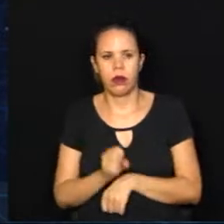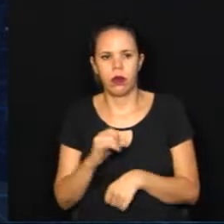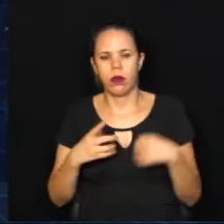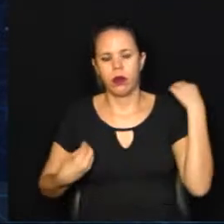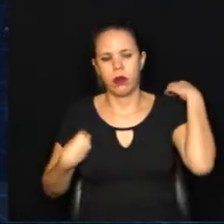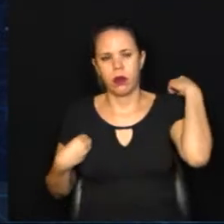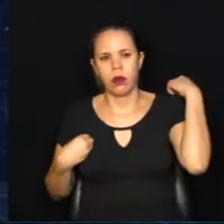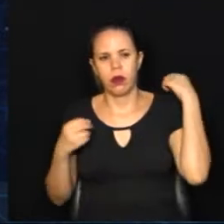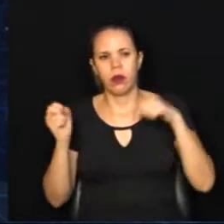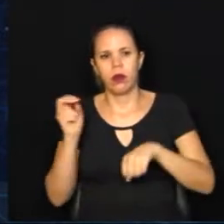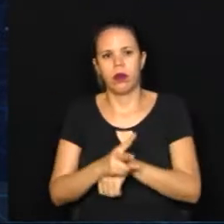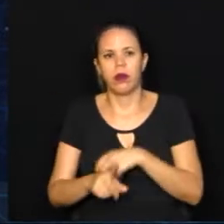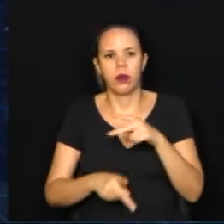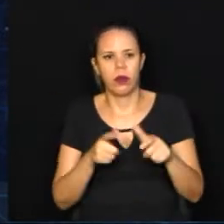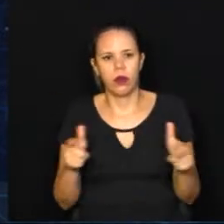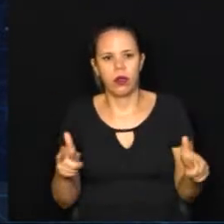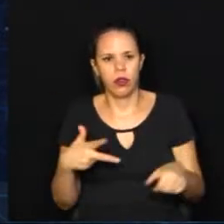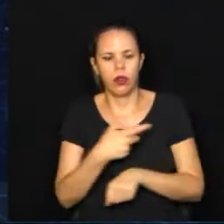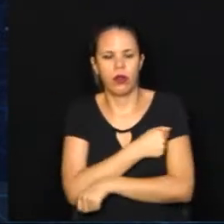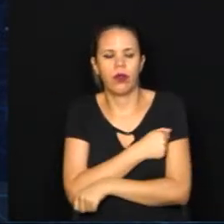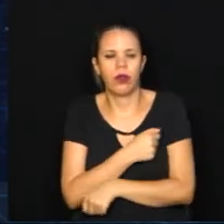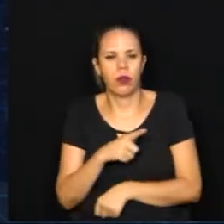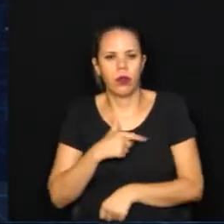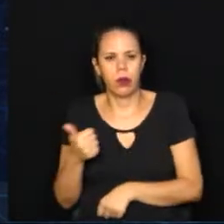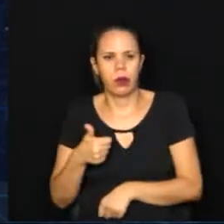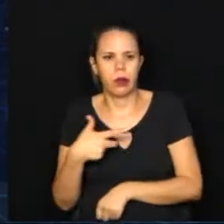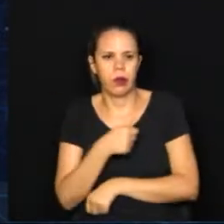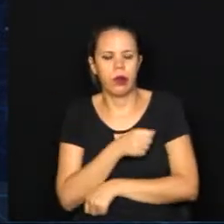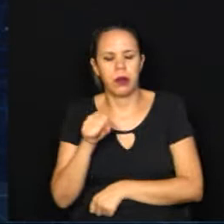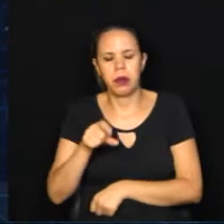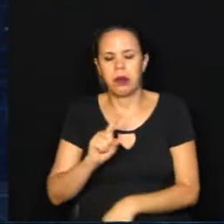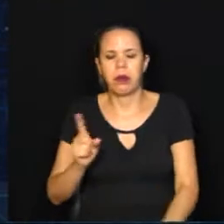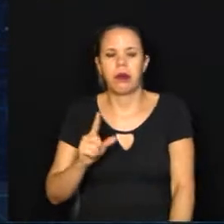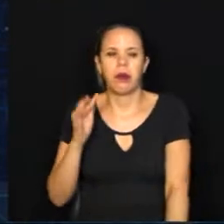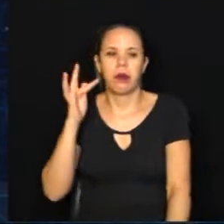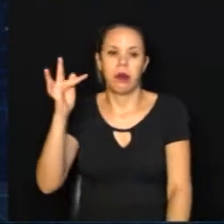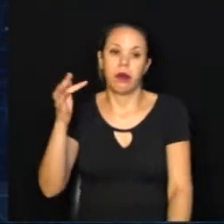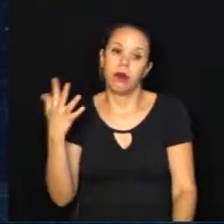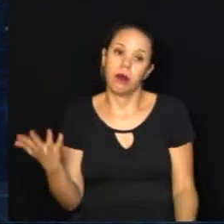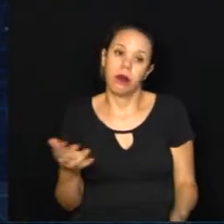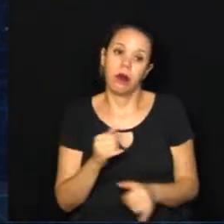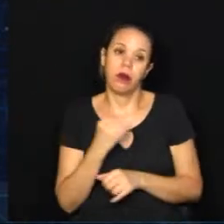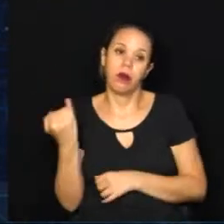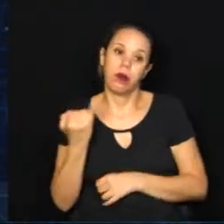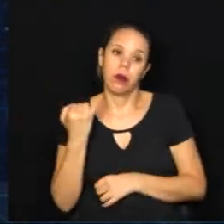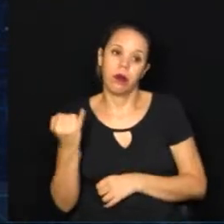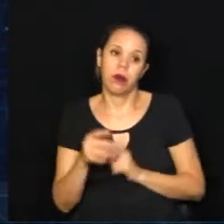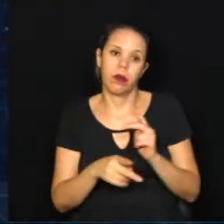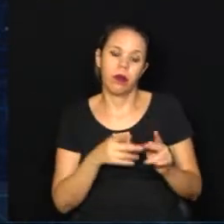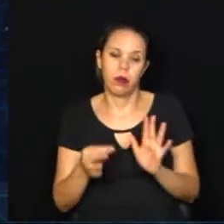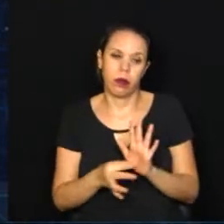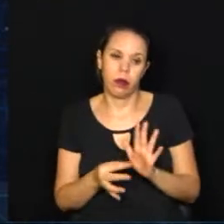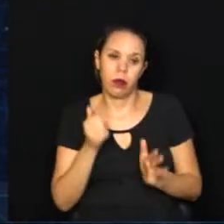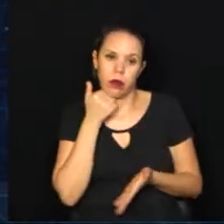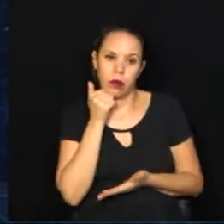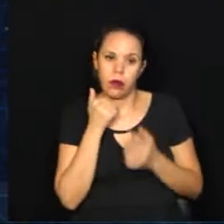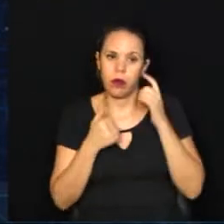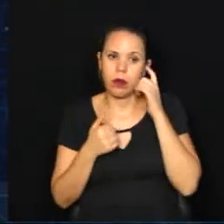então, infectando a população já vacinada, que tomou a primeira dose ou não. Futuramente isso será de grande importância do ponto de vista